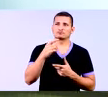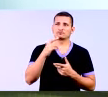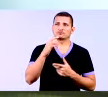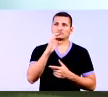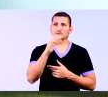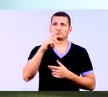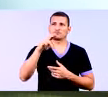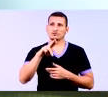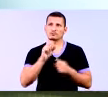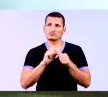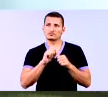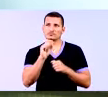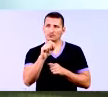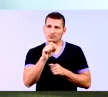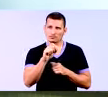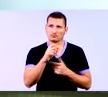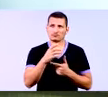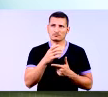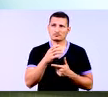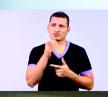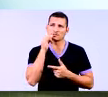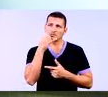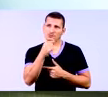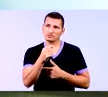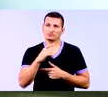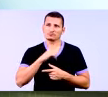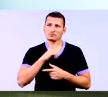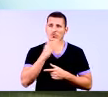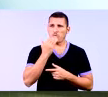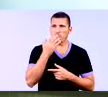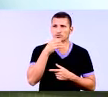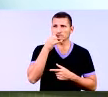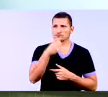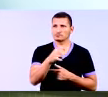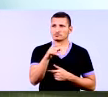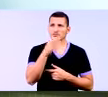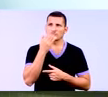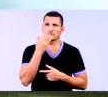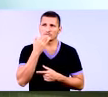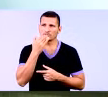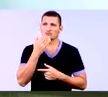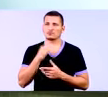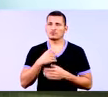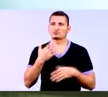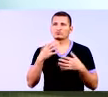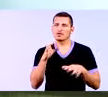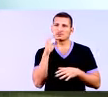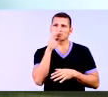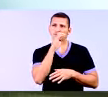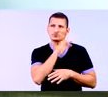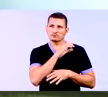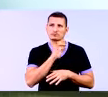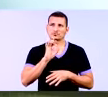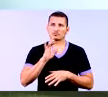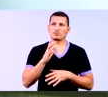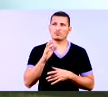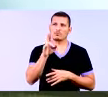fazendo o quê? A bateria, eu estou consumindo bateria dele para esquentar minha perna e eu não quero esquentar minha perna, eu só quero usar a